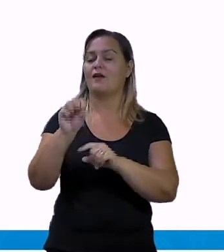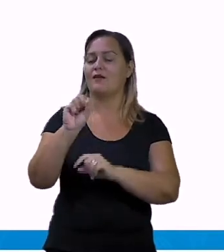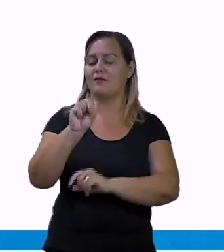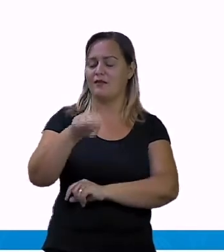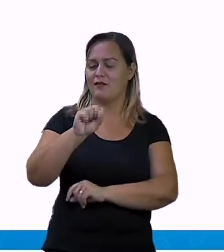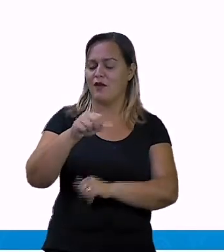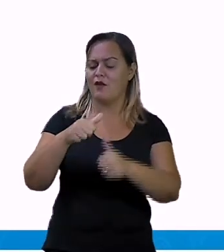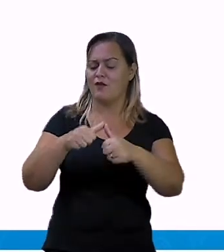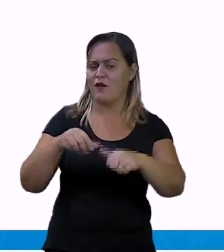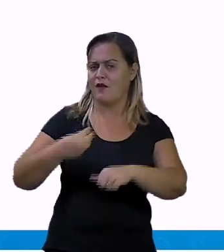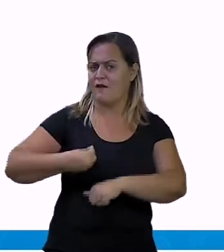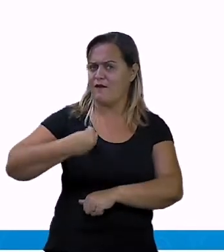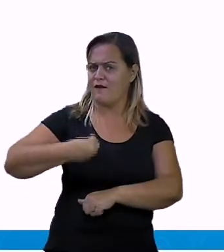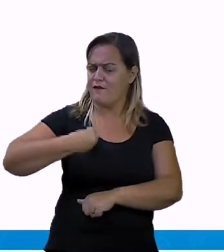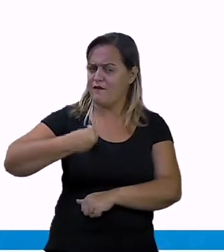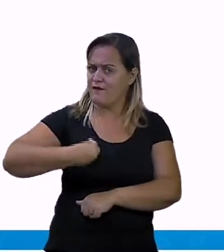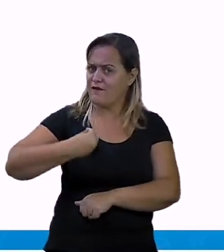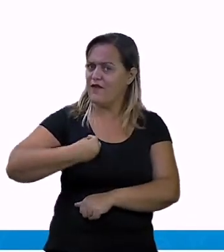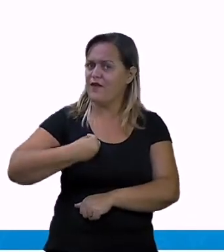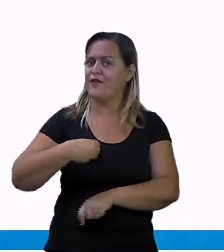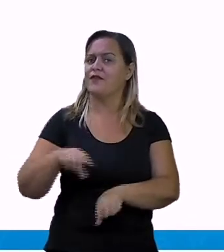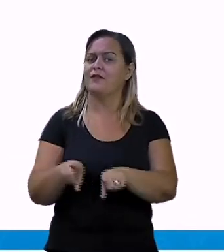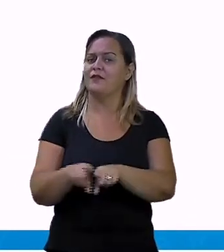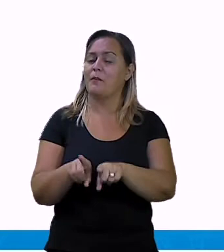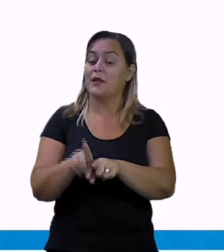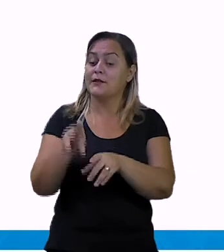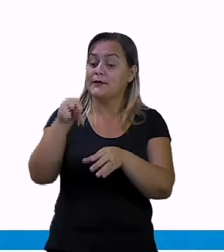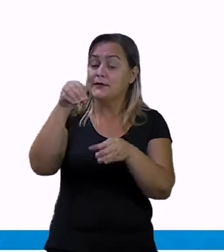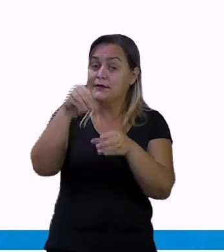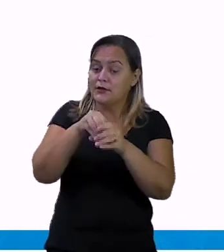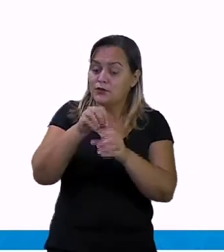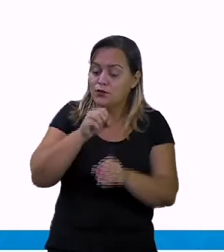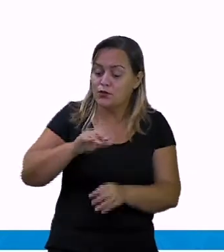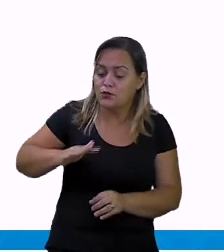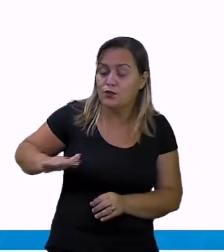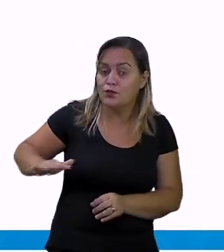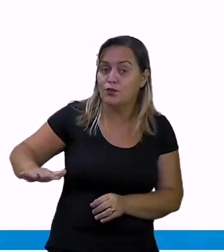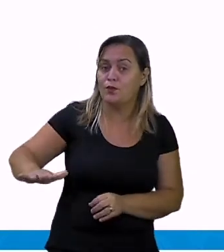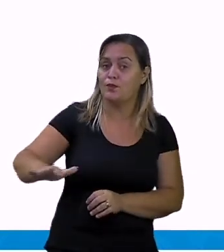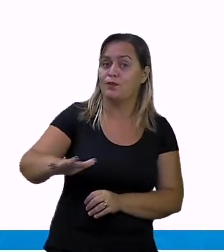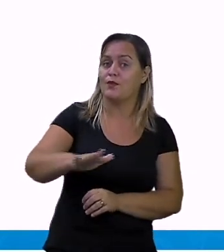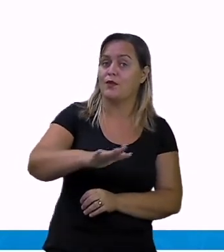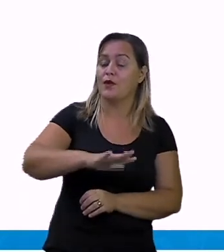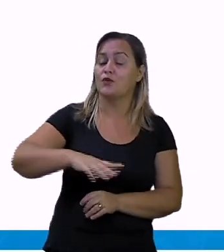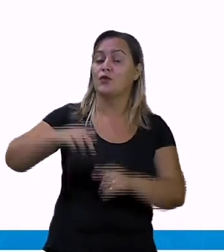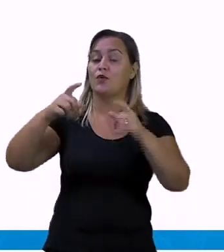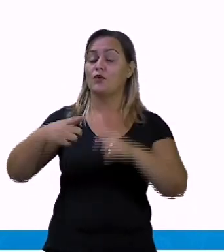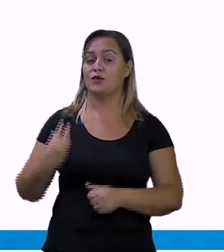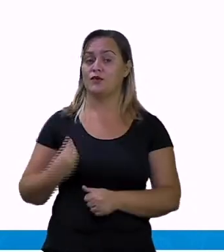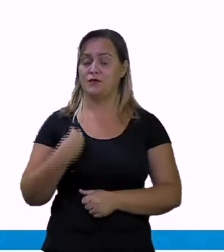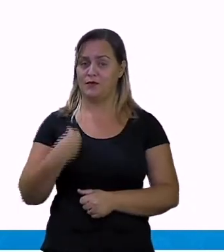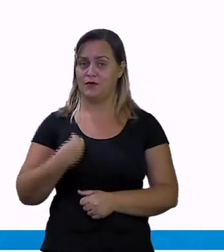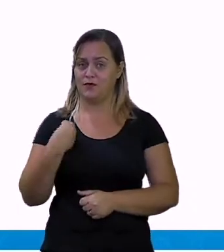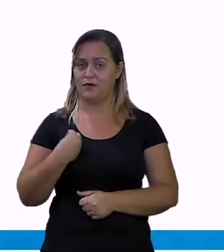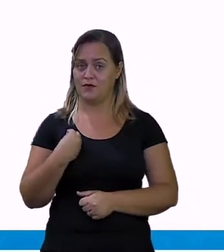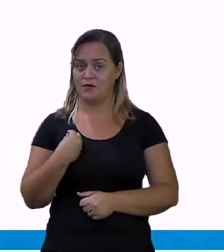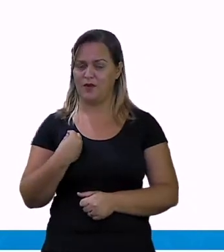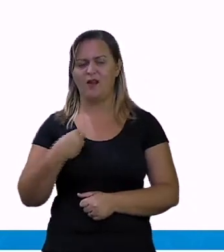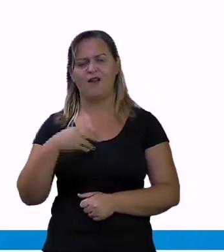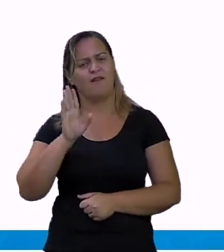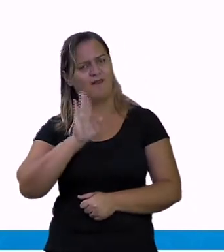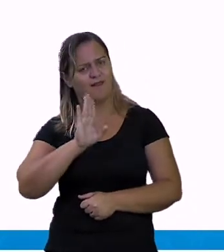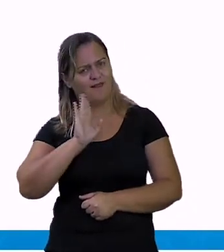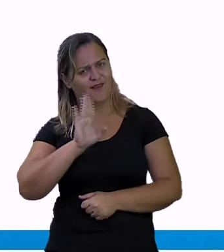vivos dentro do ambiente aonde eles estão inseridos. Olha que bacana